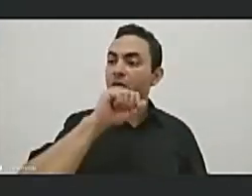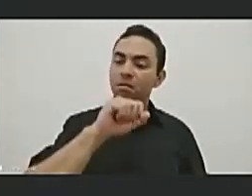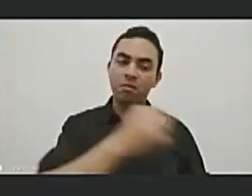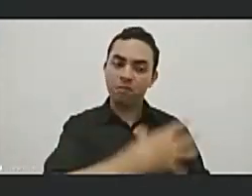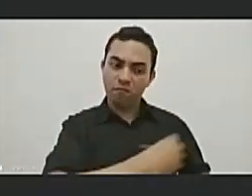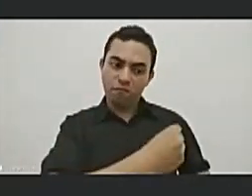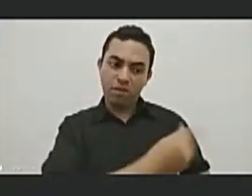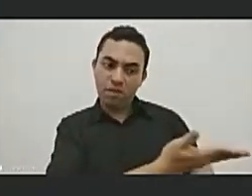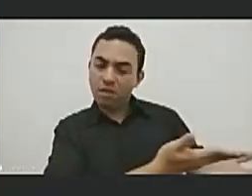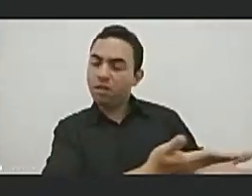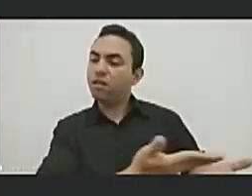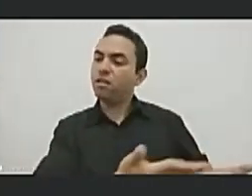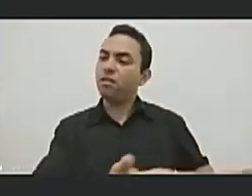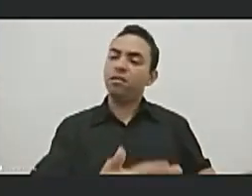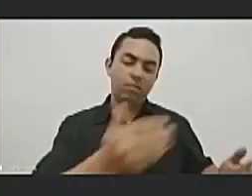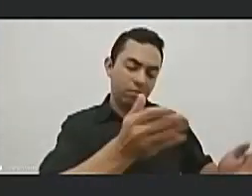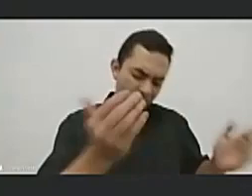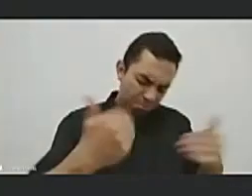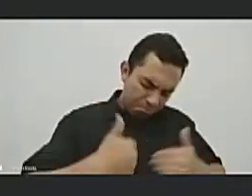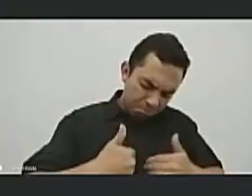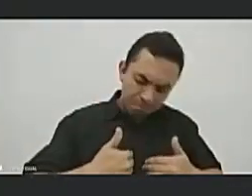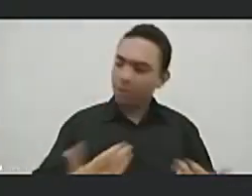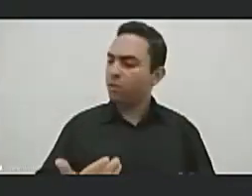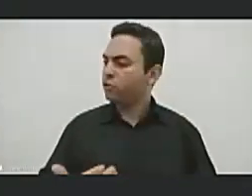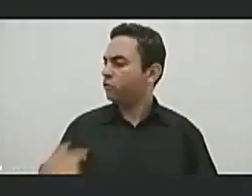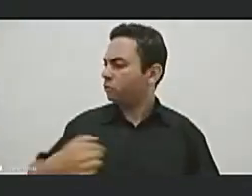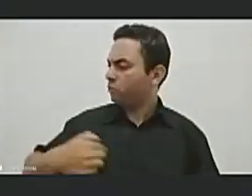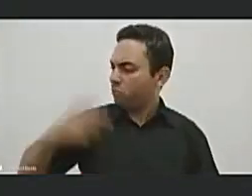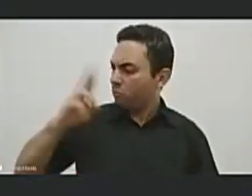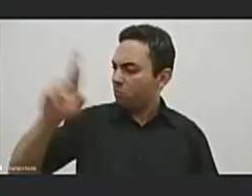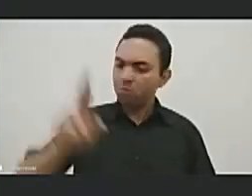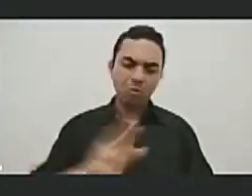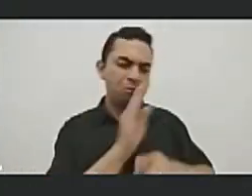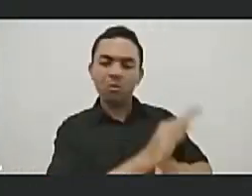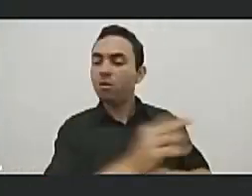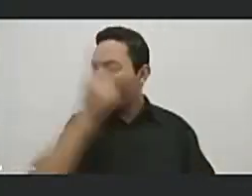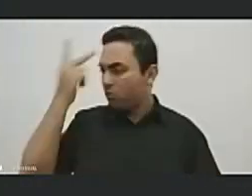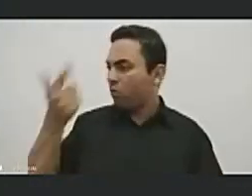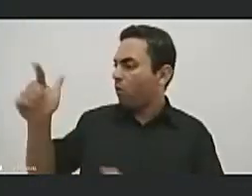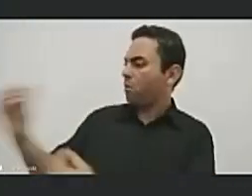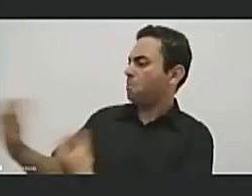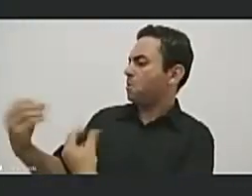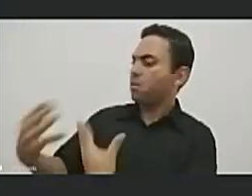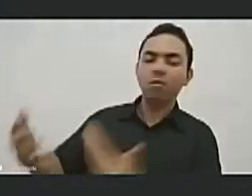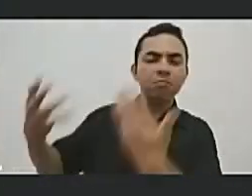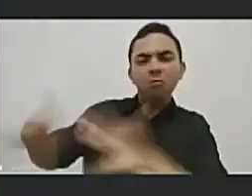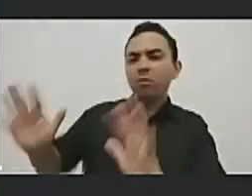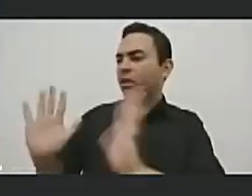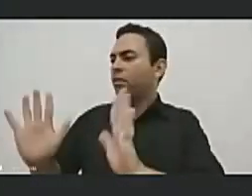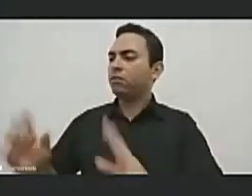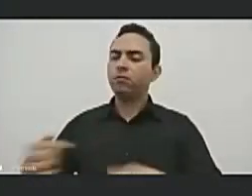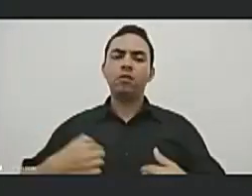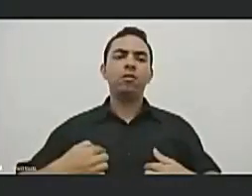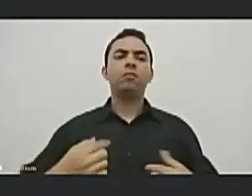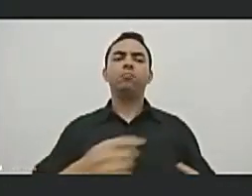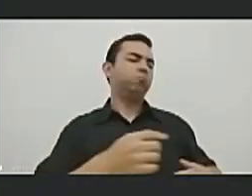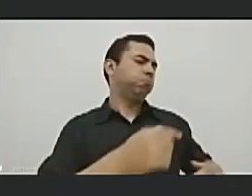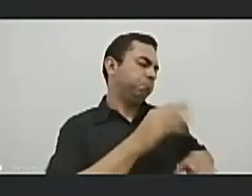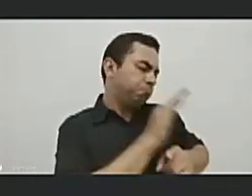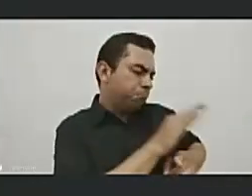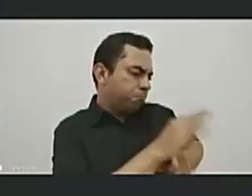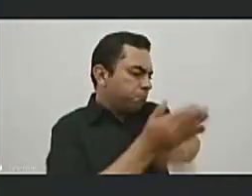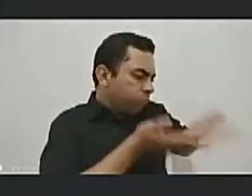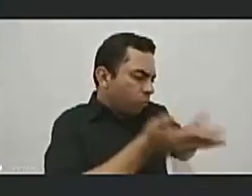não preciso que ninguém me ensine a criar minha filha eu faço o meu papel sem receber R em troco essas mães que estão